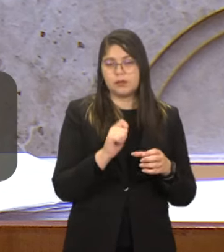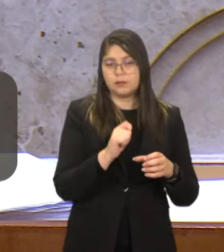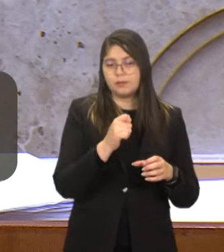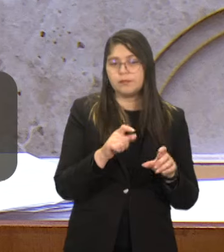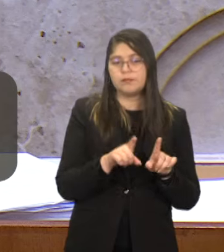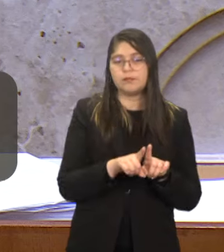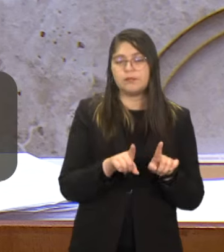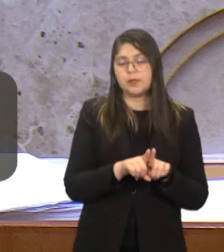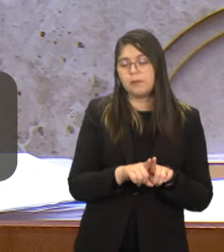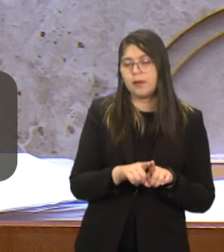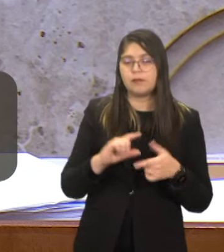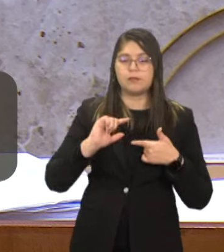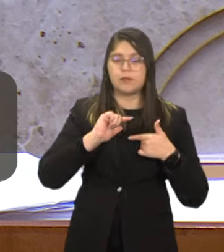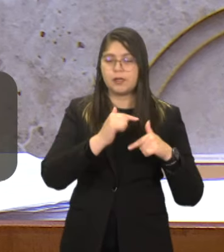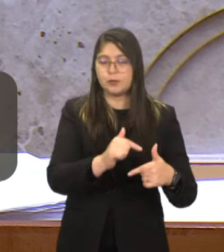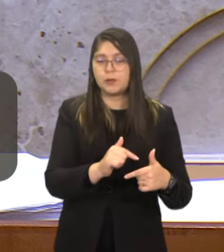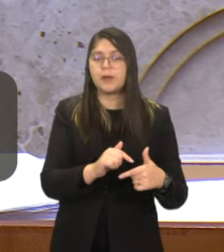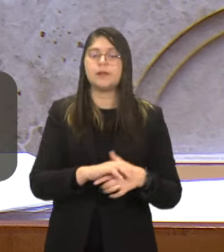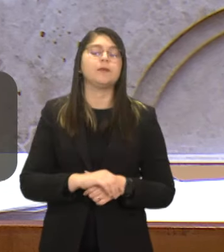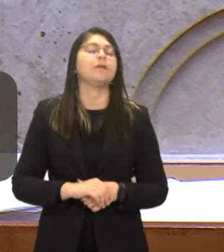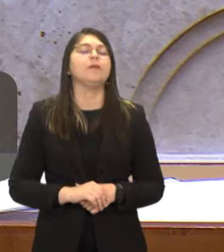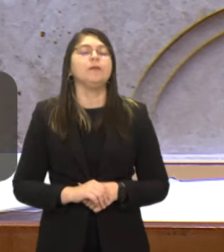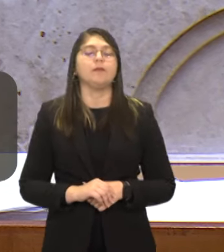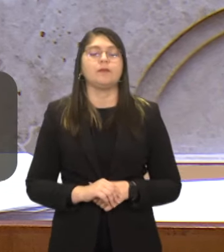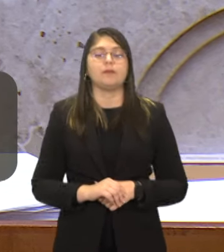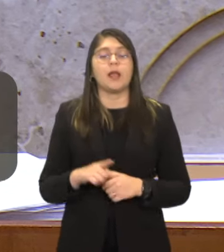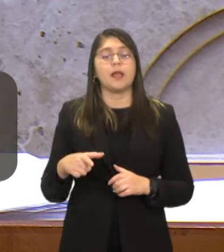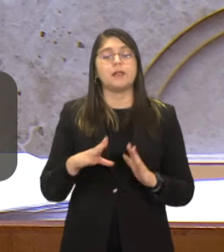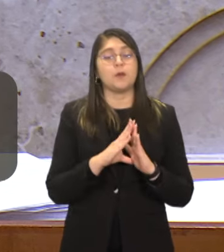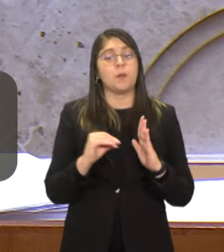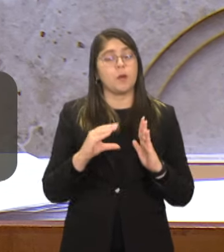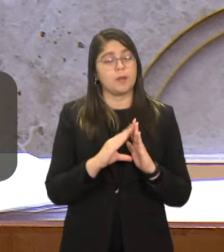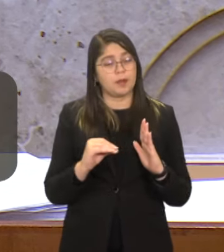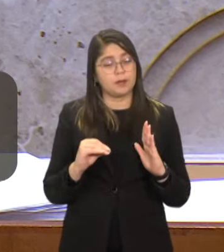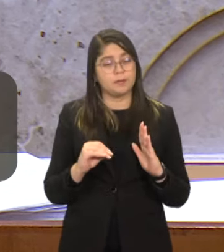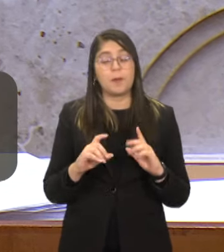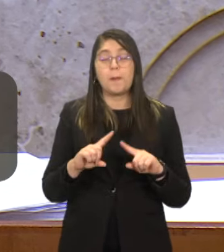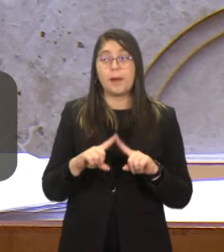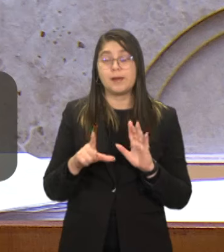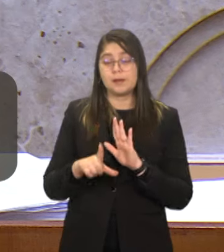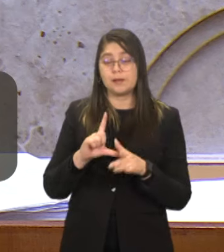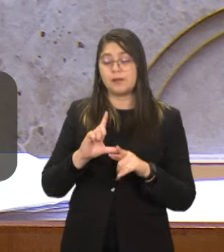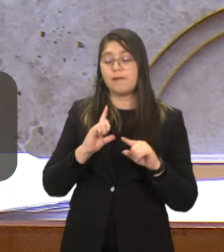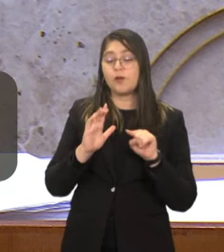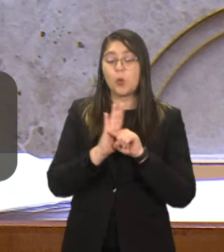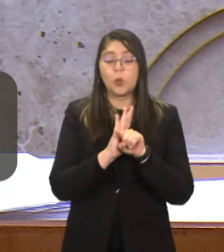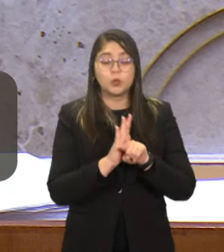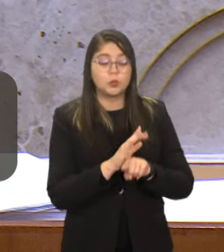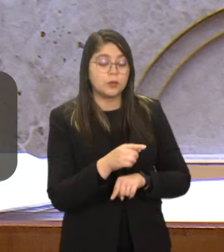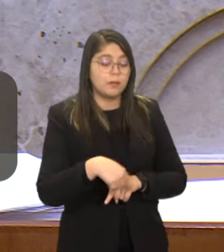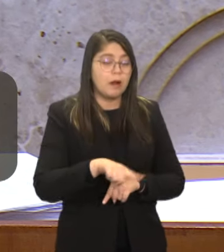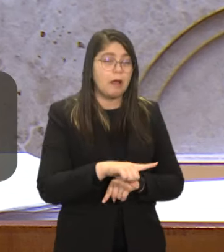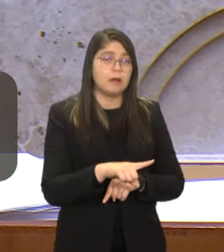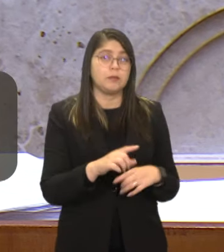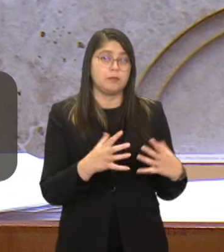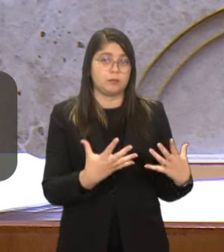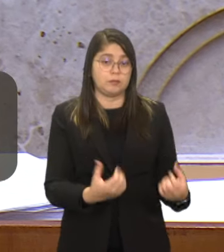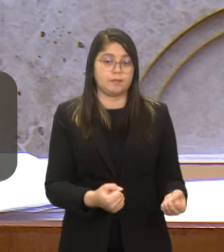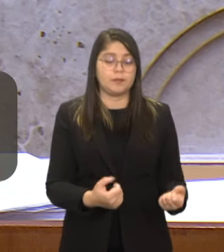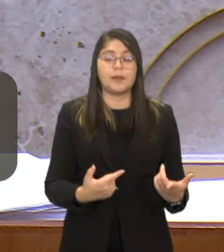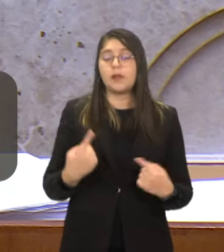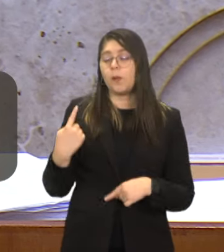governança compartilhada a ser implantada após consulta a essas comunidades. A questão em